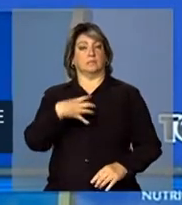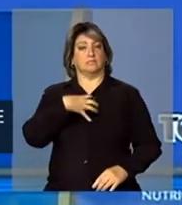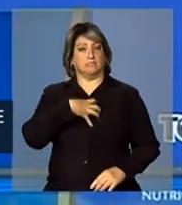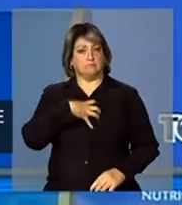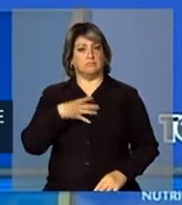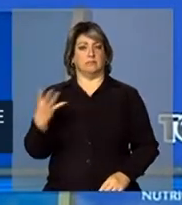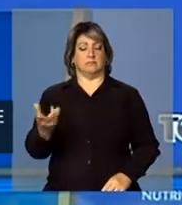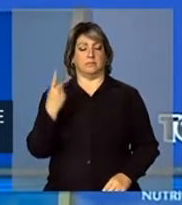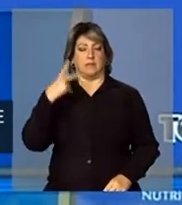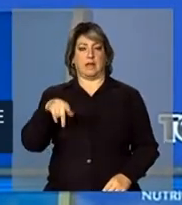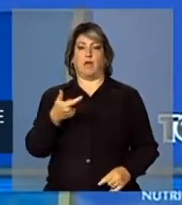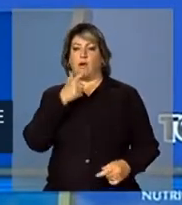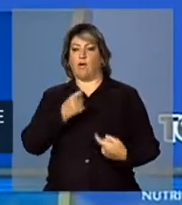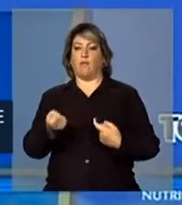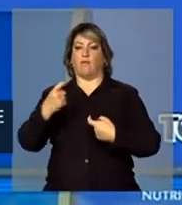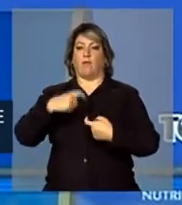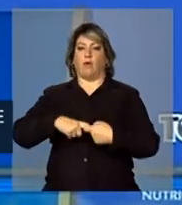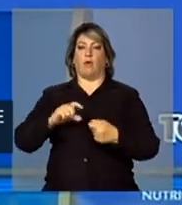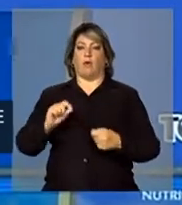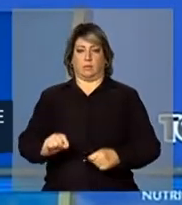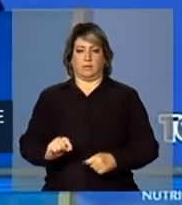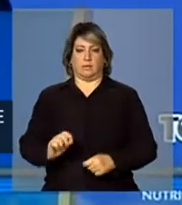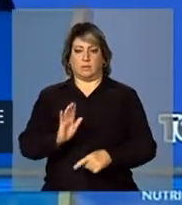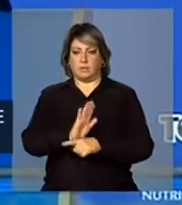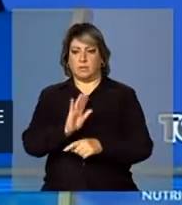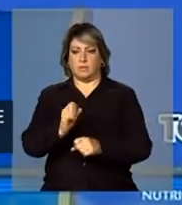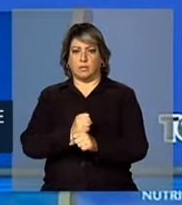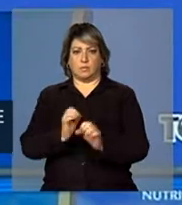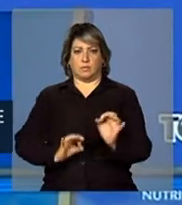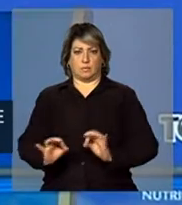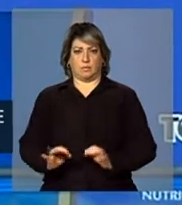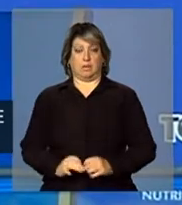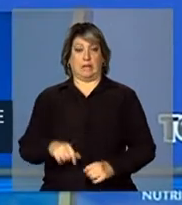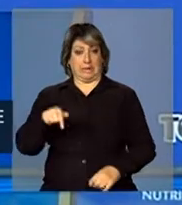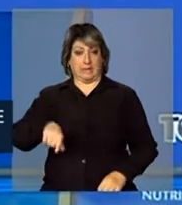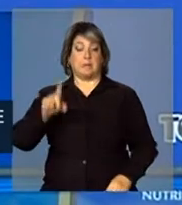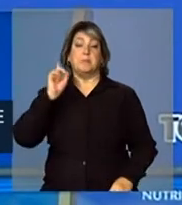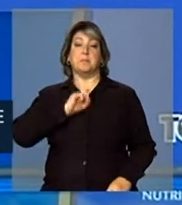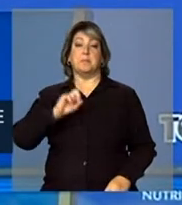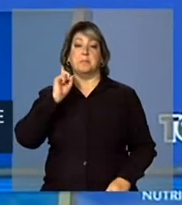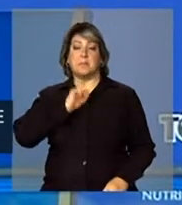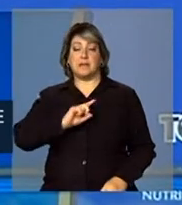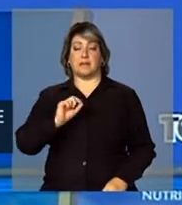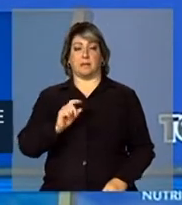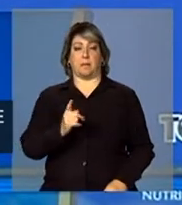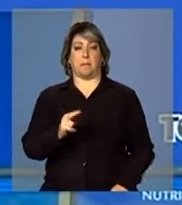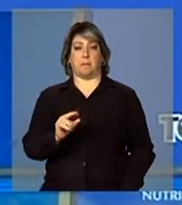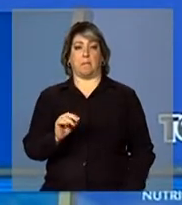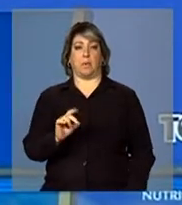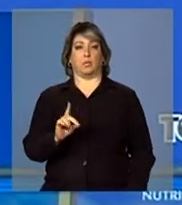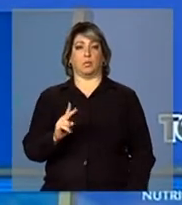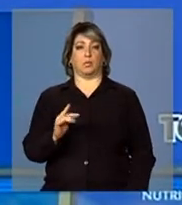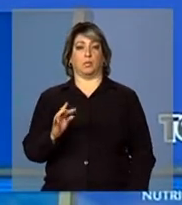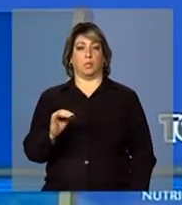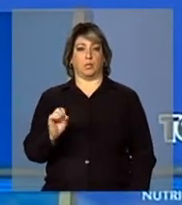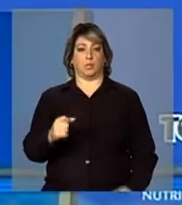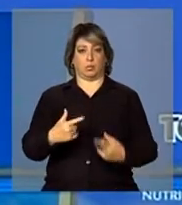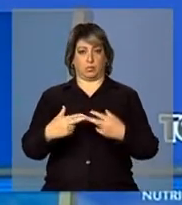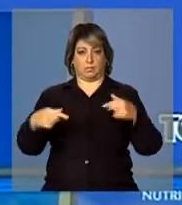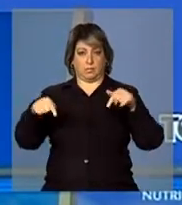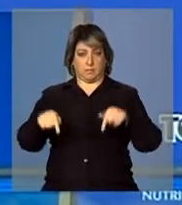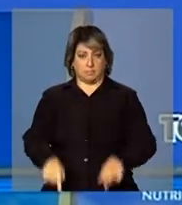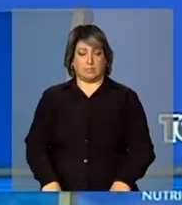essa recuperação. Minas Gerais e seus produtores são responsáveis pela